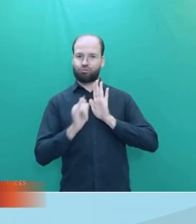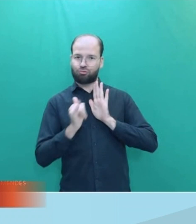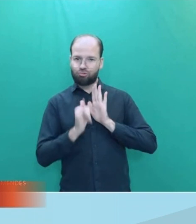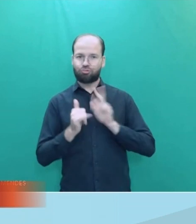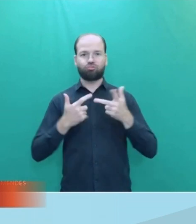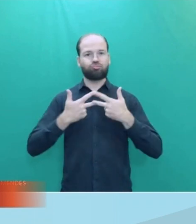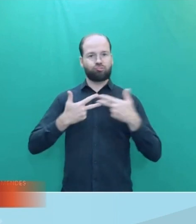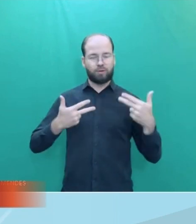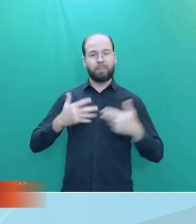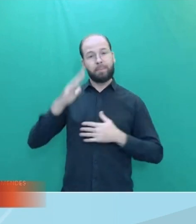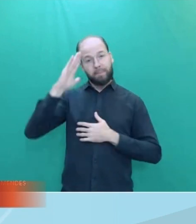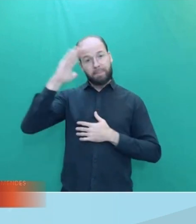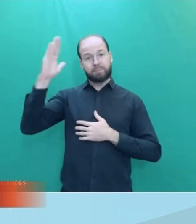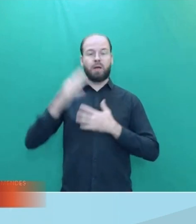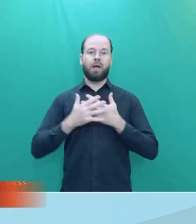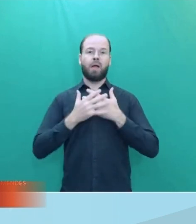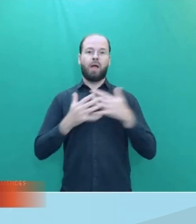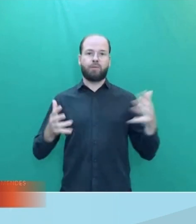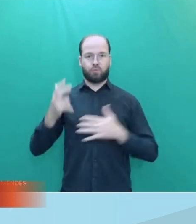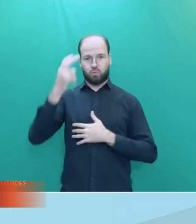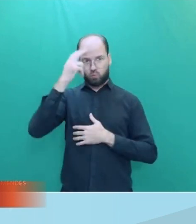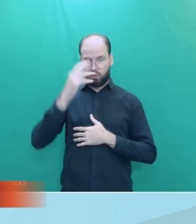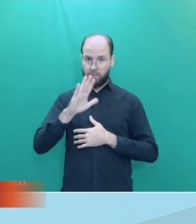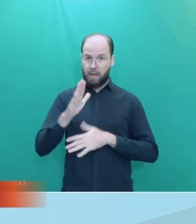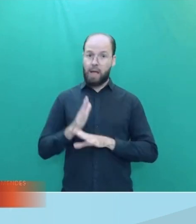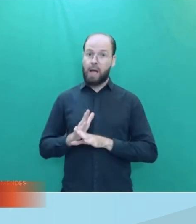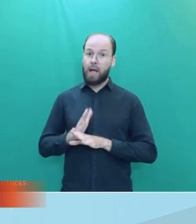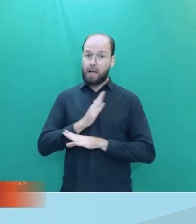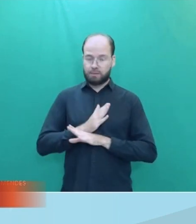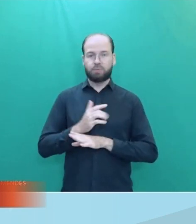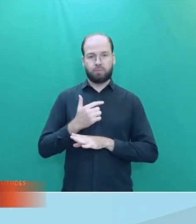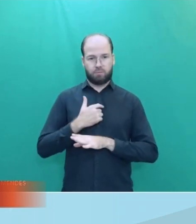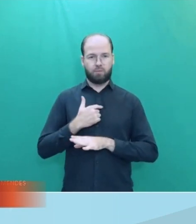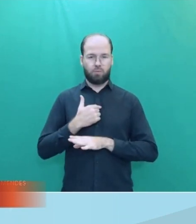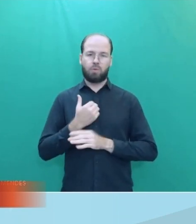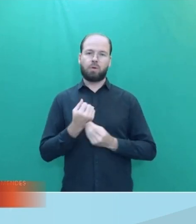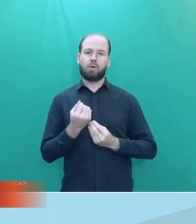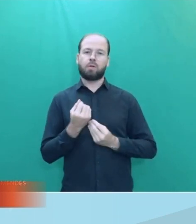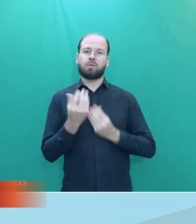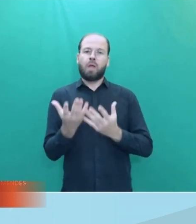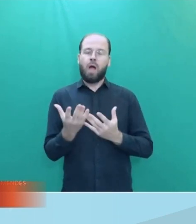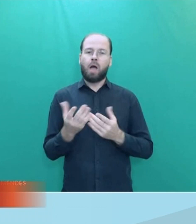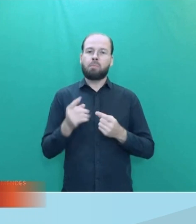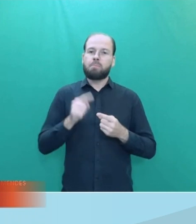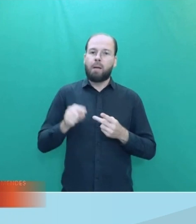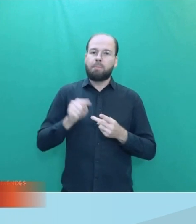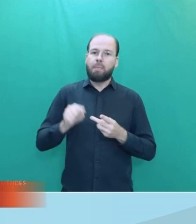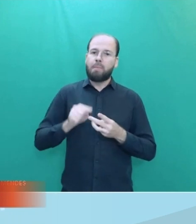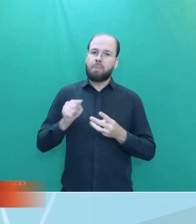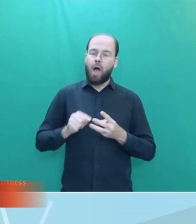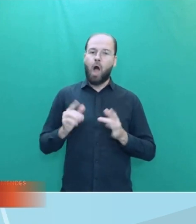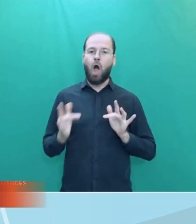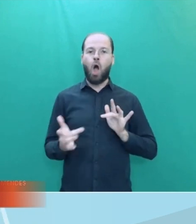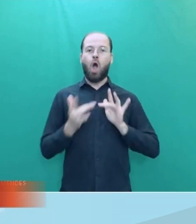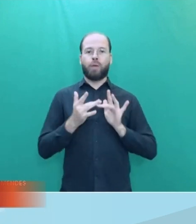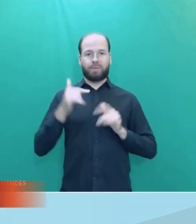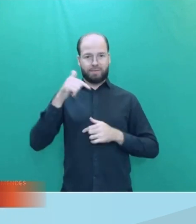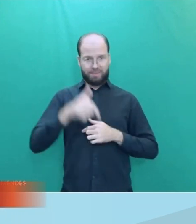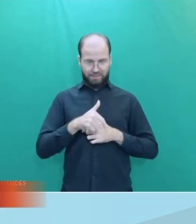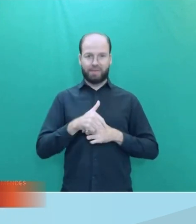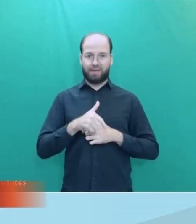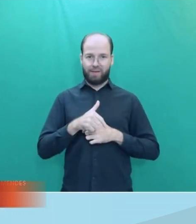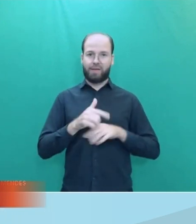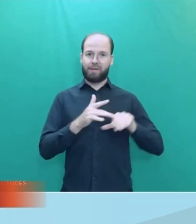eventos culturais. Mas antes dessas dicas, eu vou te dar alguns canais de comunicação com a TV UFG e com